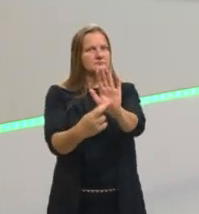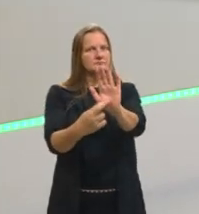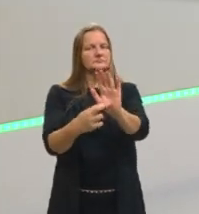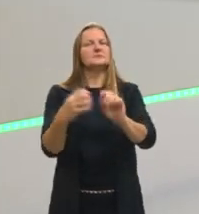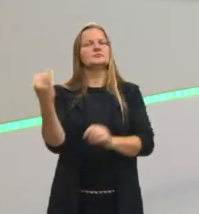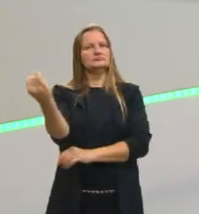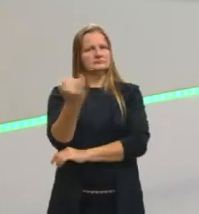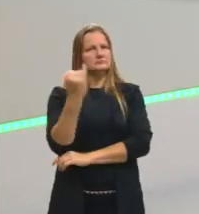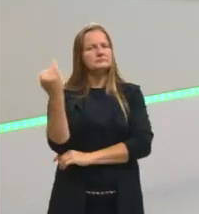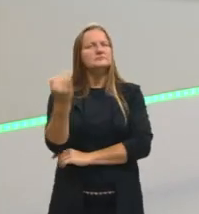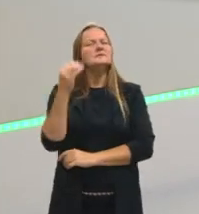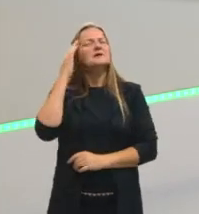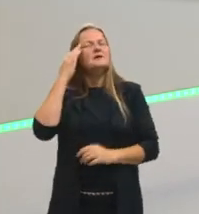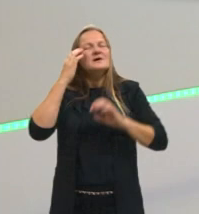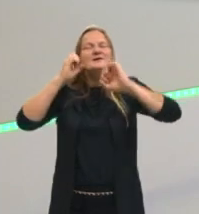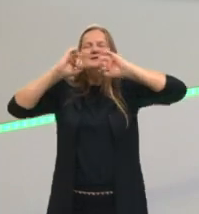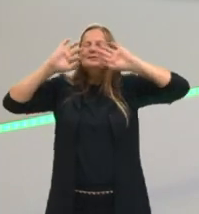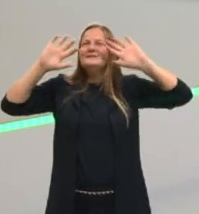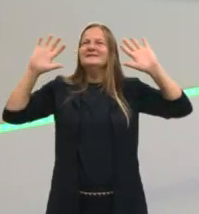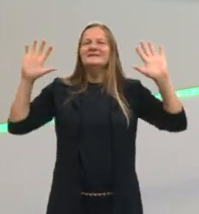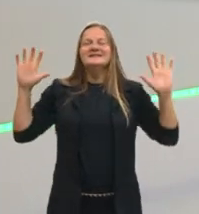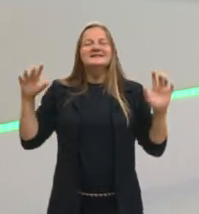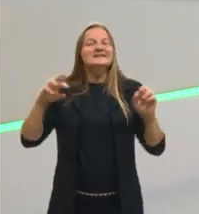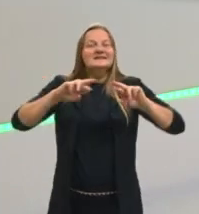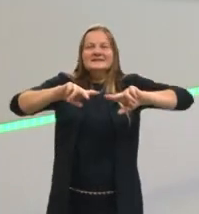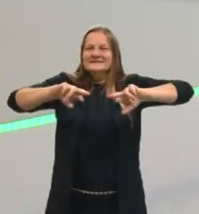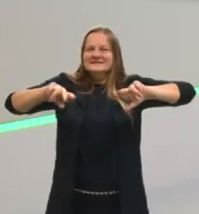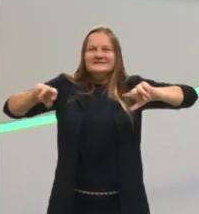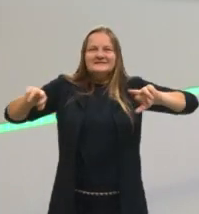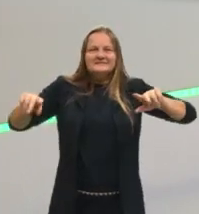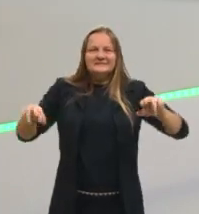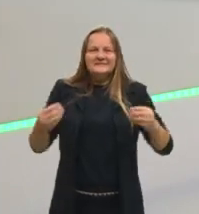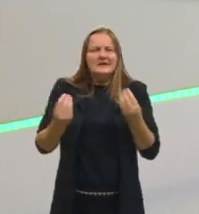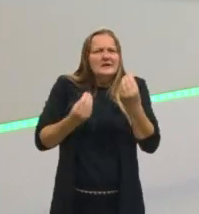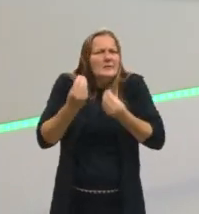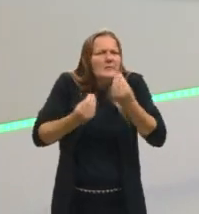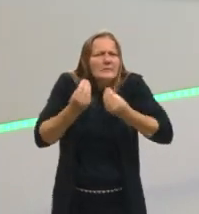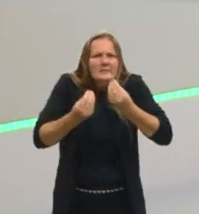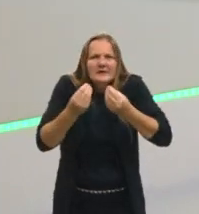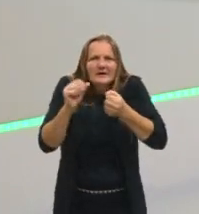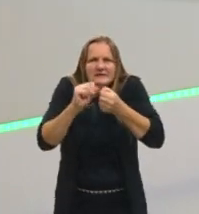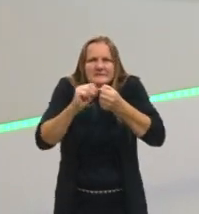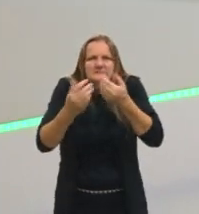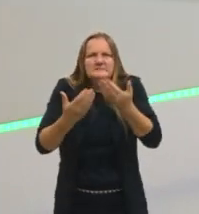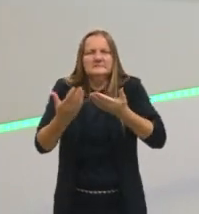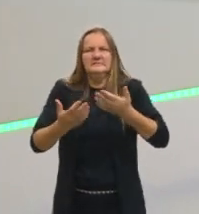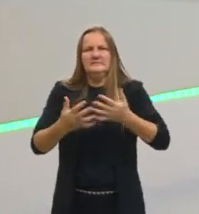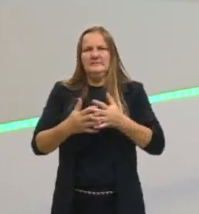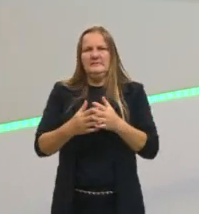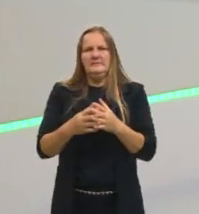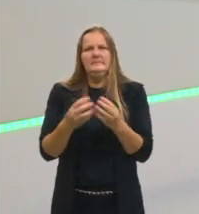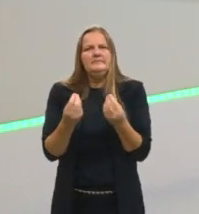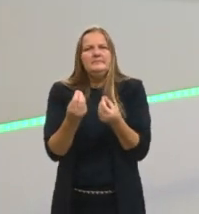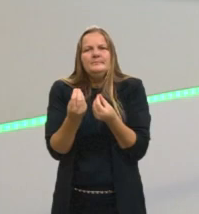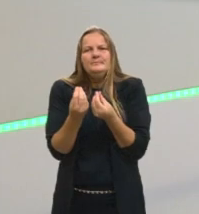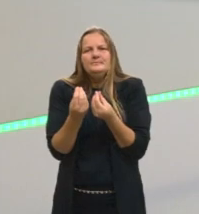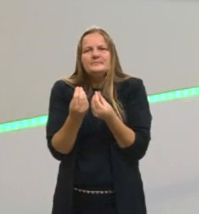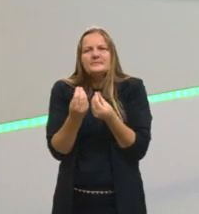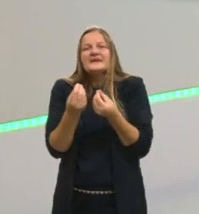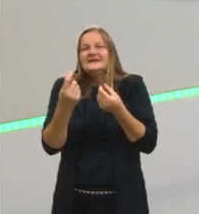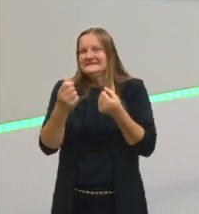e é importante a gente entender que ela pode ser representado de duas maneiras como na essa parte